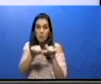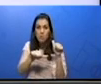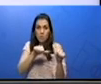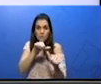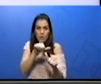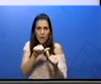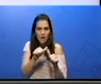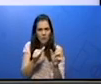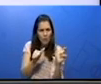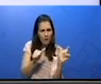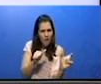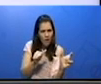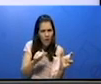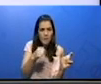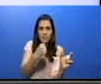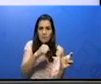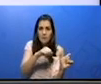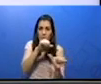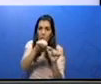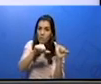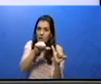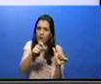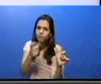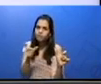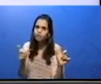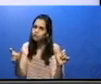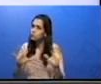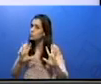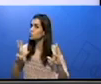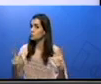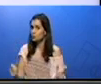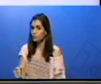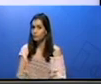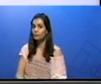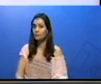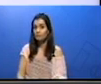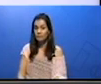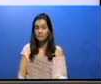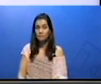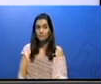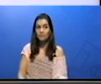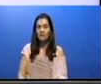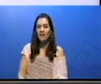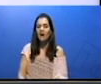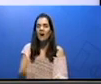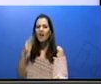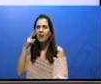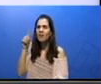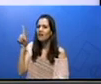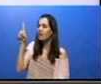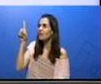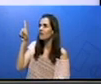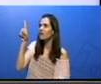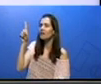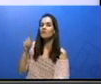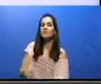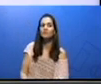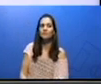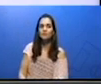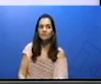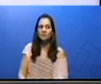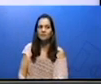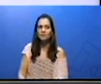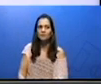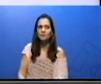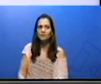mudar a quantidade de todos os outros componentes. Aqui nós temos uma reação química do carbono mais o oxigênio, que resulta em